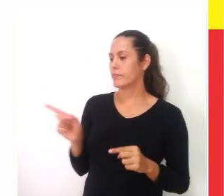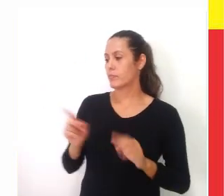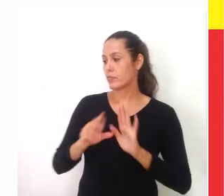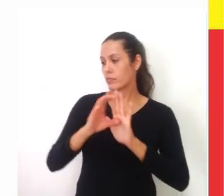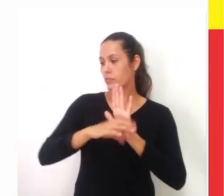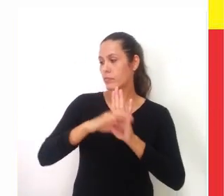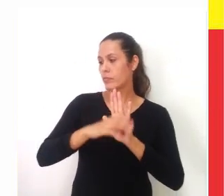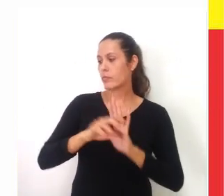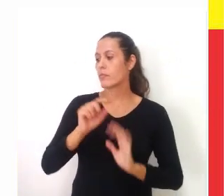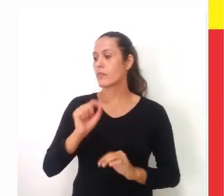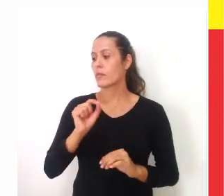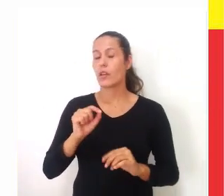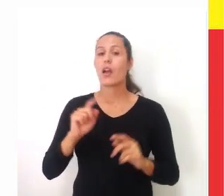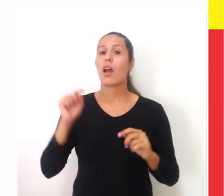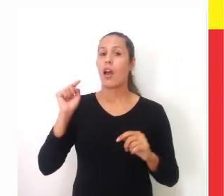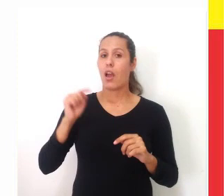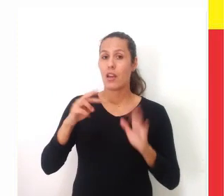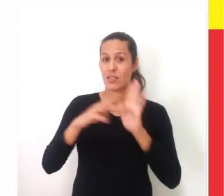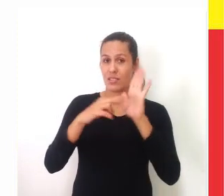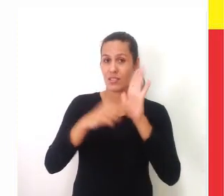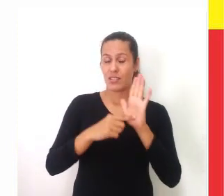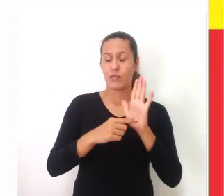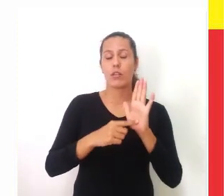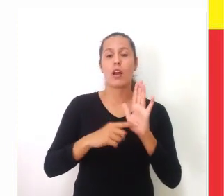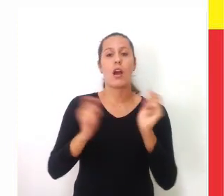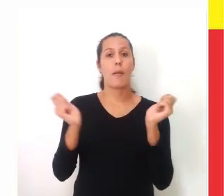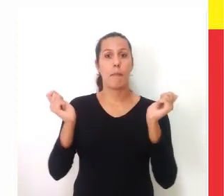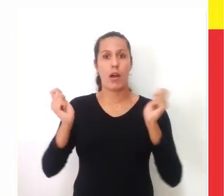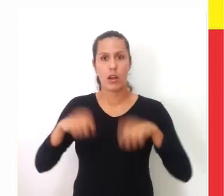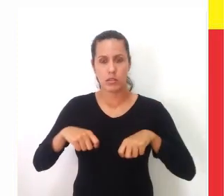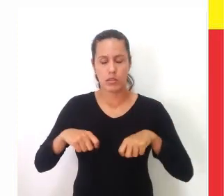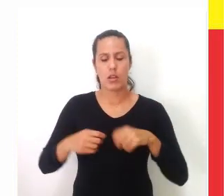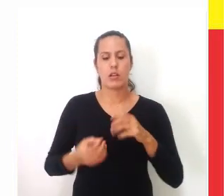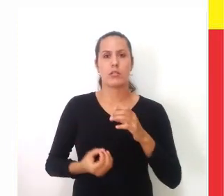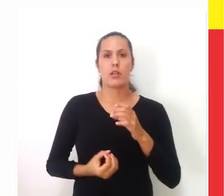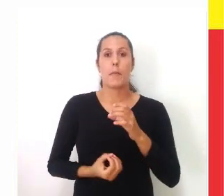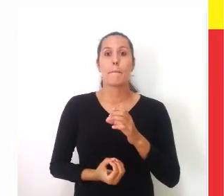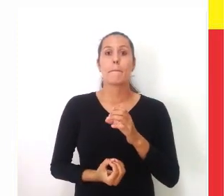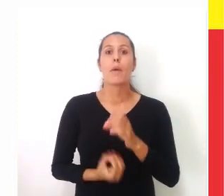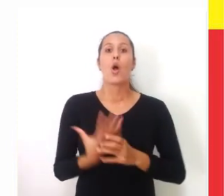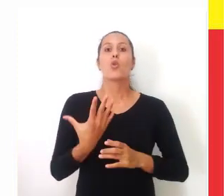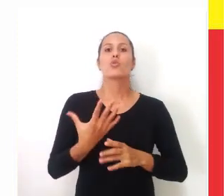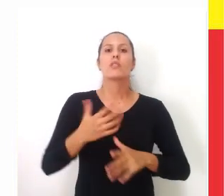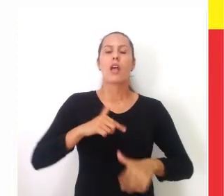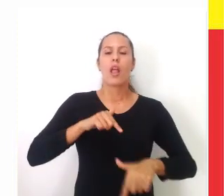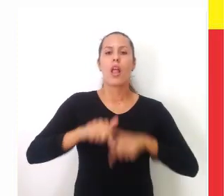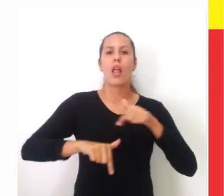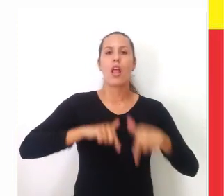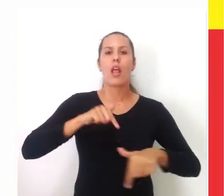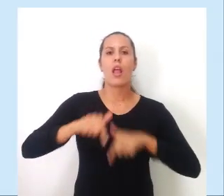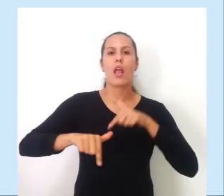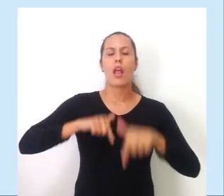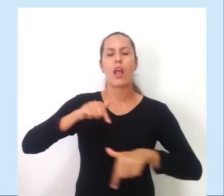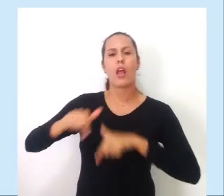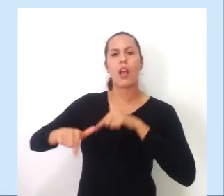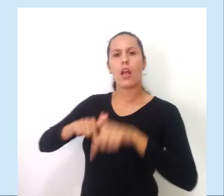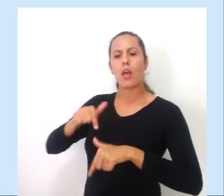sua definição, é a capacidade de produzir trabalho.